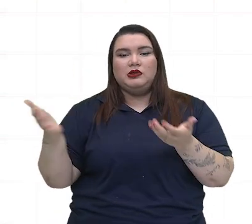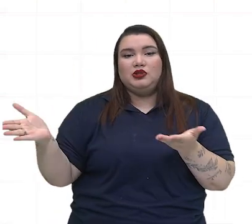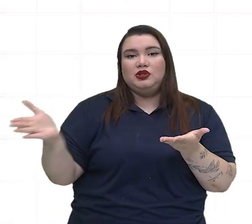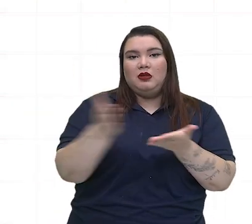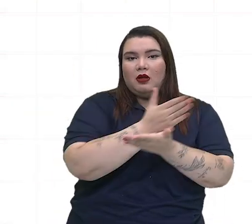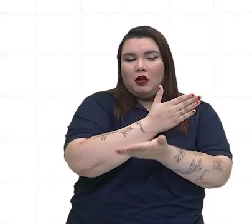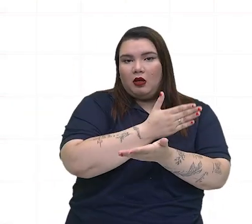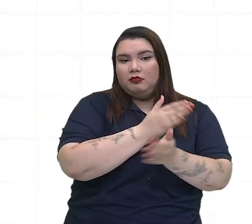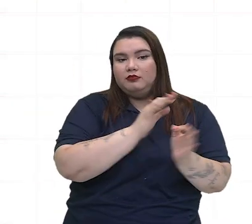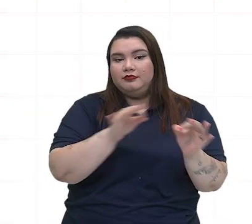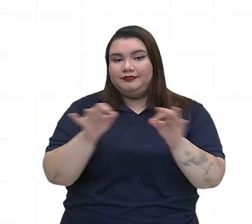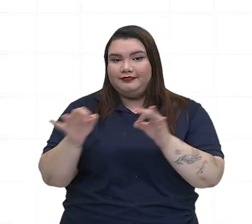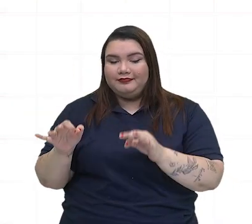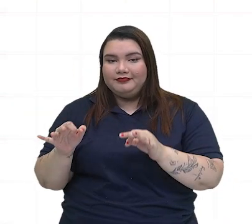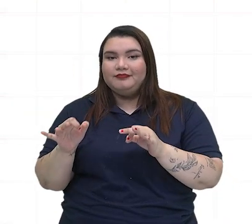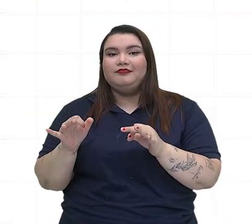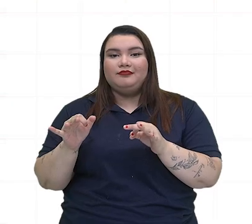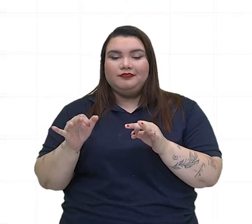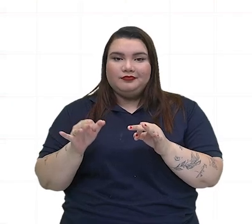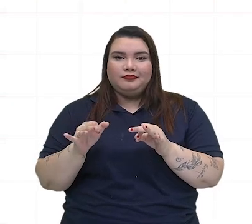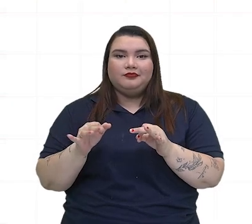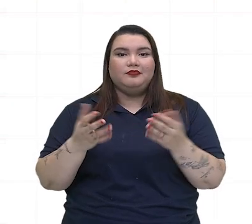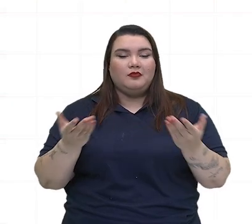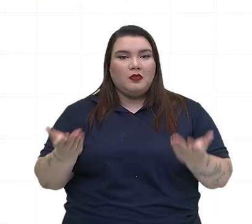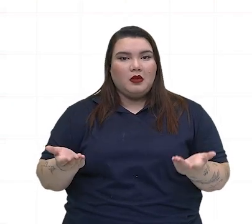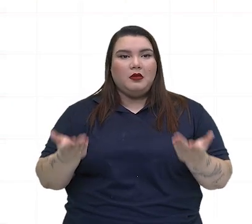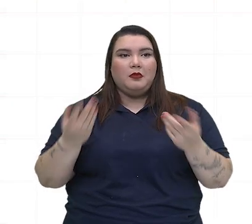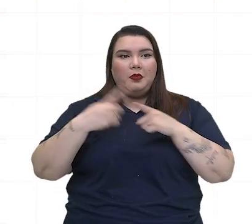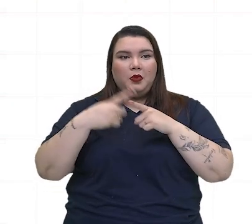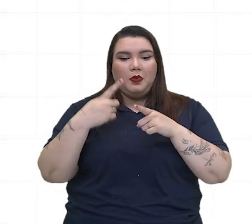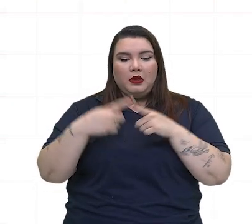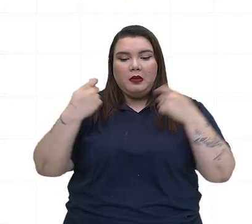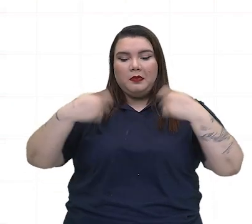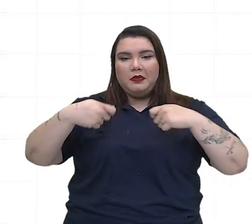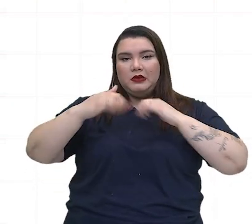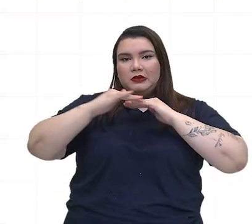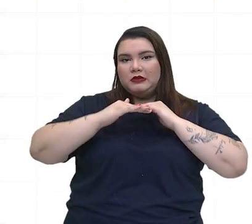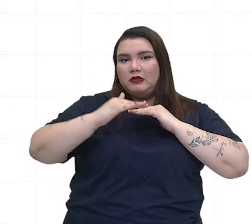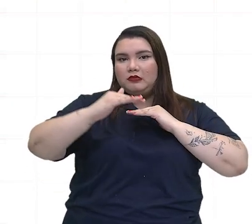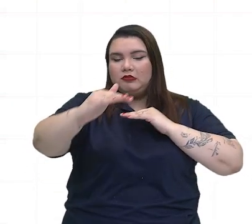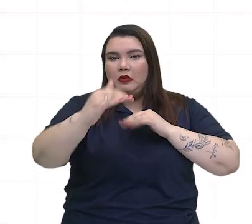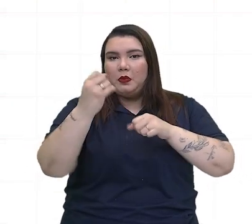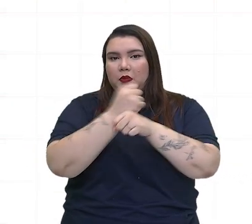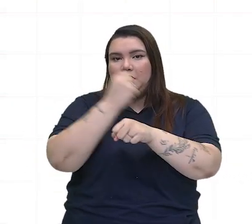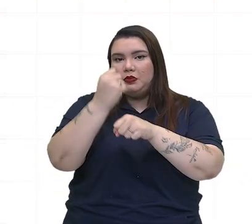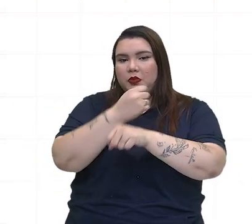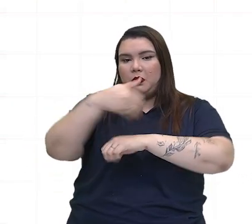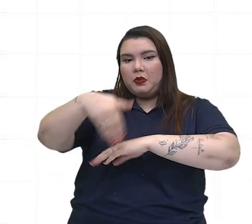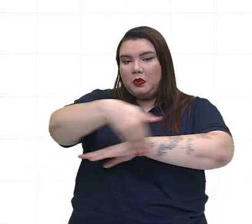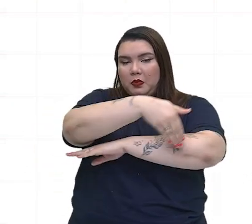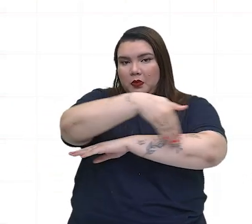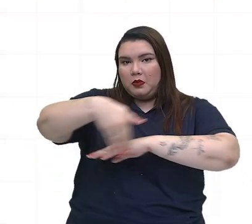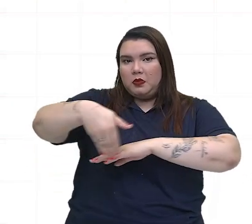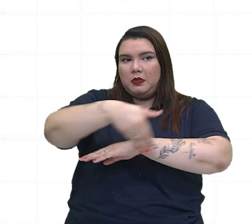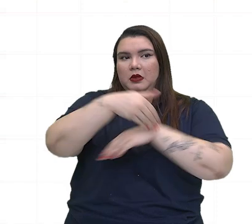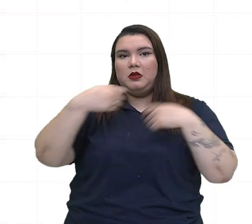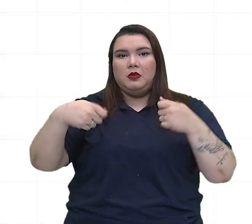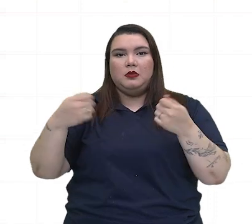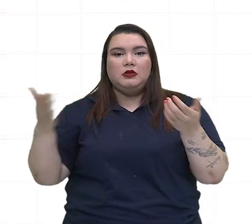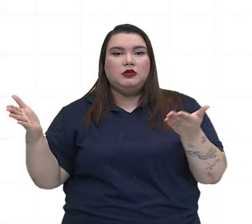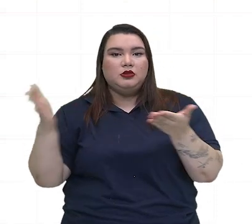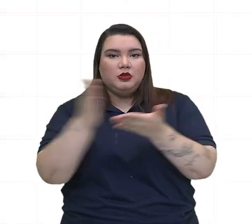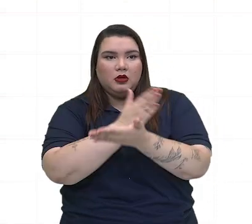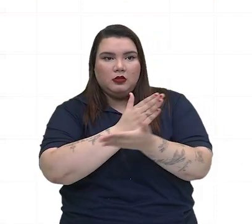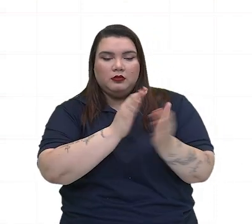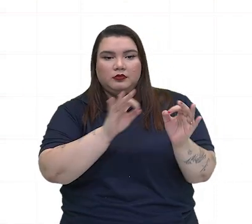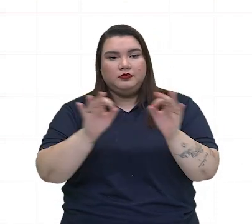vegetal, né, que acaba ali sendo suprimida para a construção, para a abertura de um ramal. Com isso,